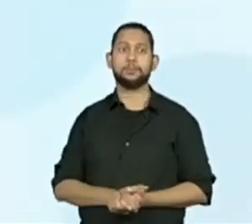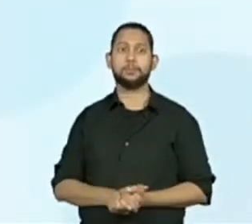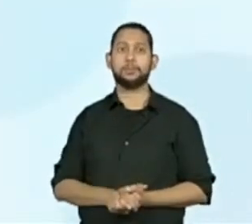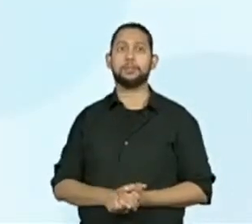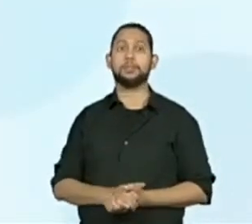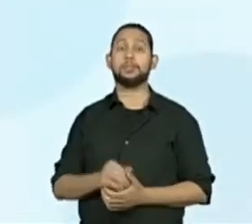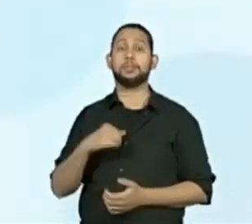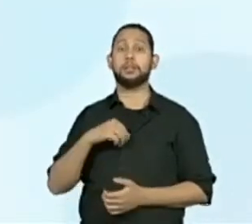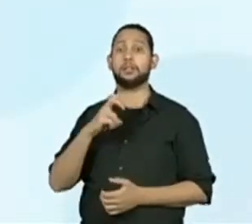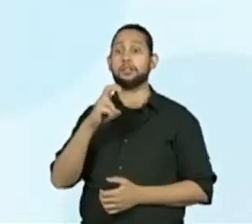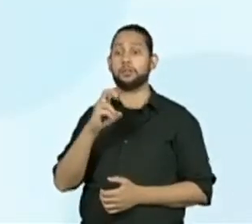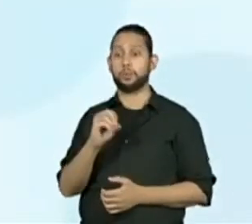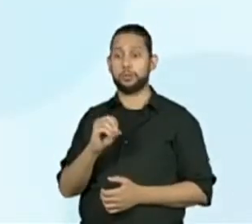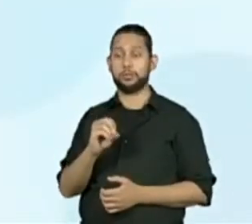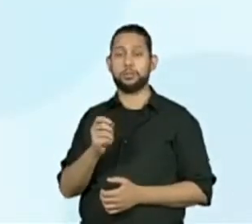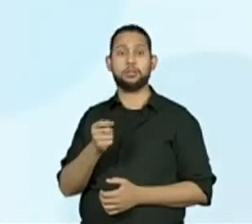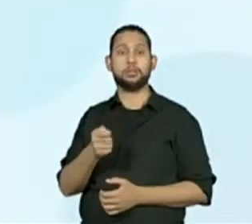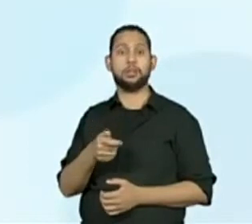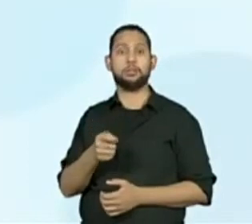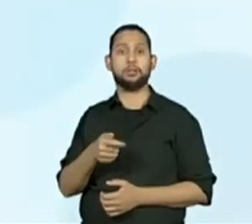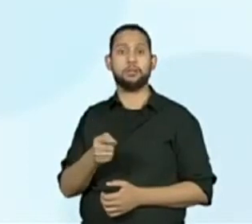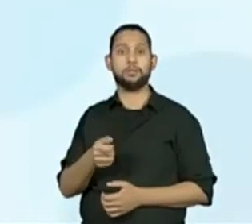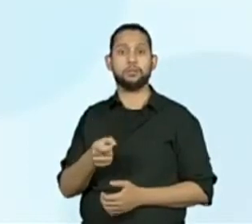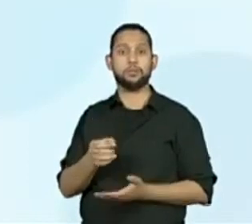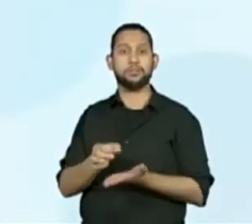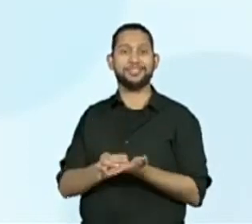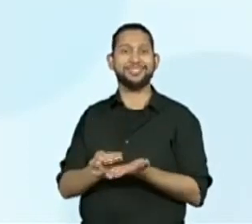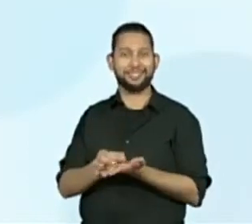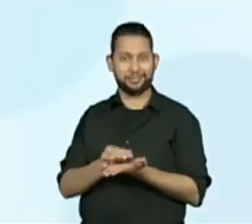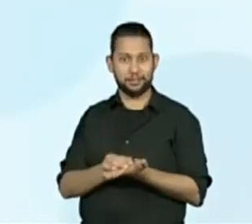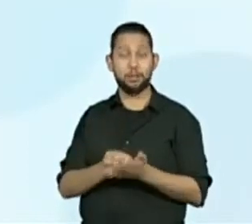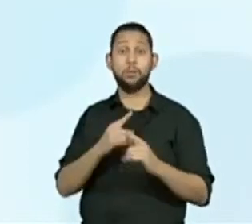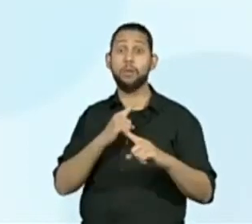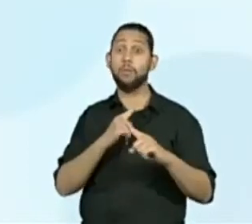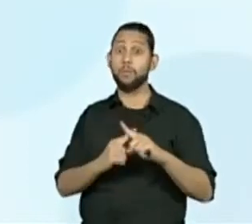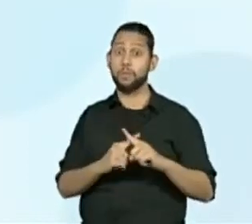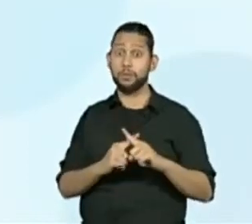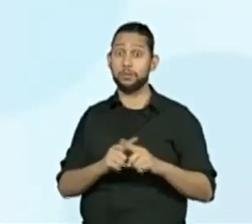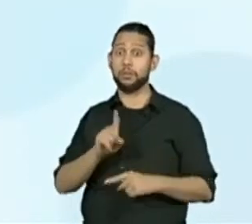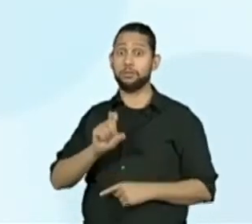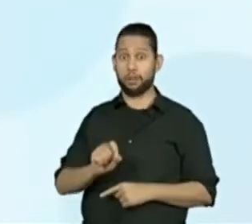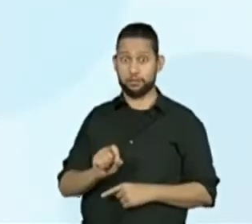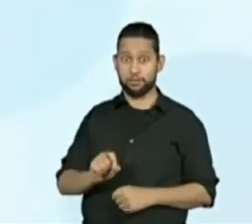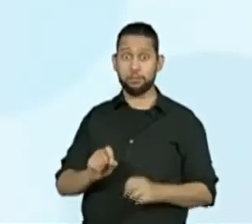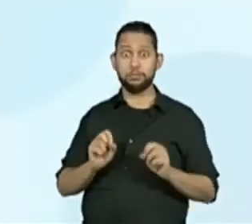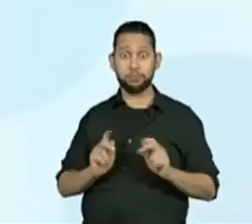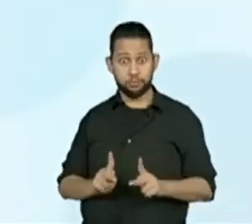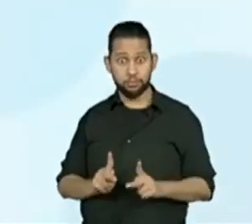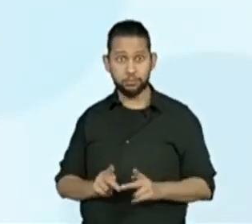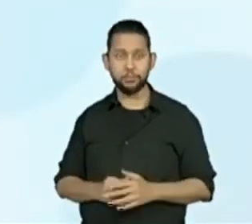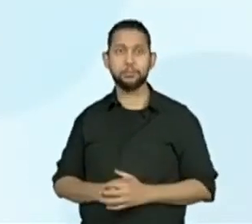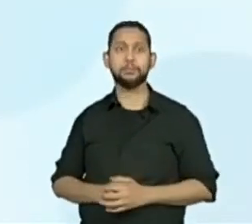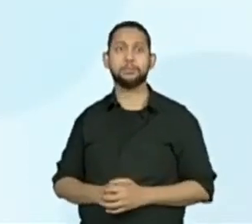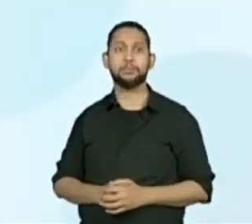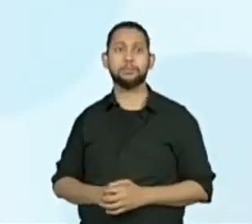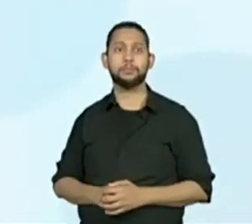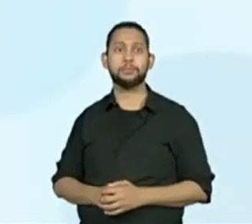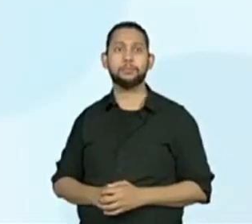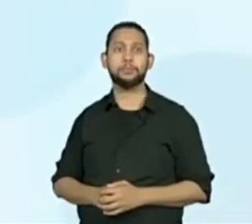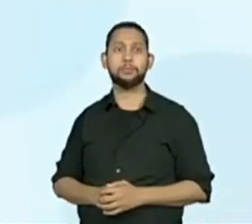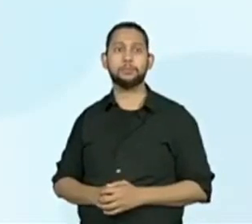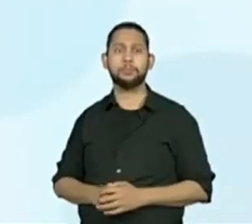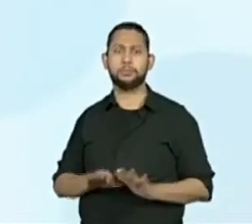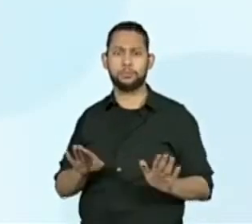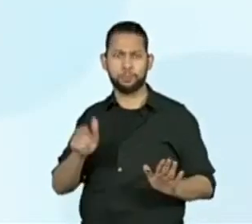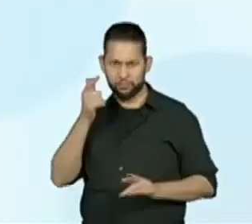eu tenho 50 centavo vou multiplicar por 10 nem